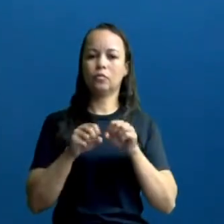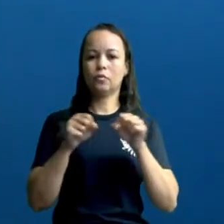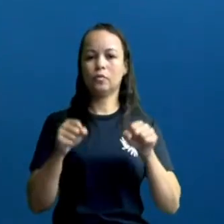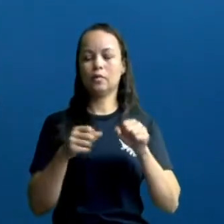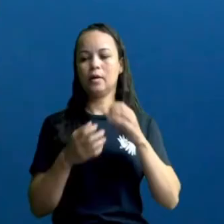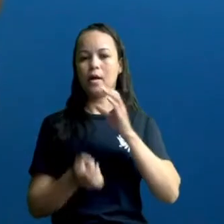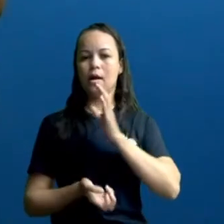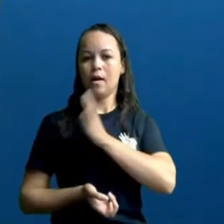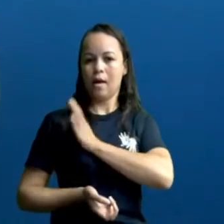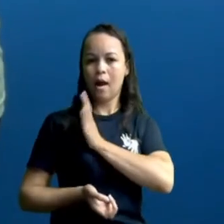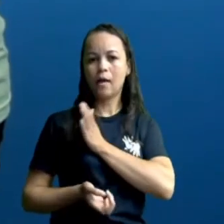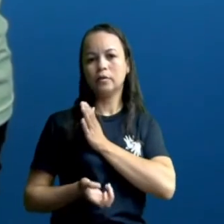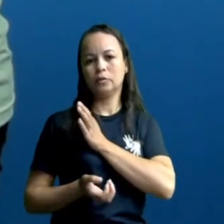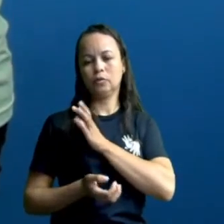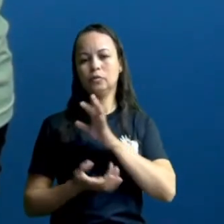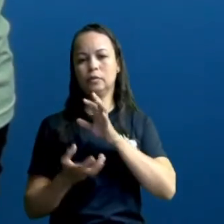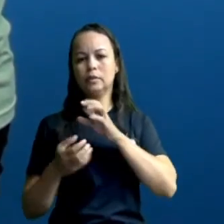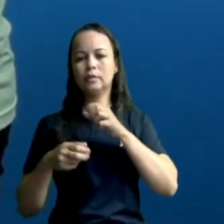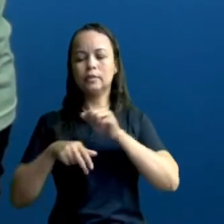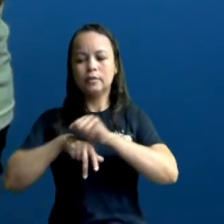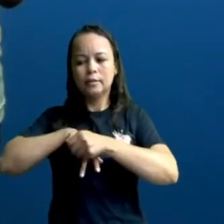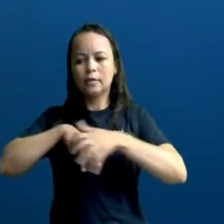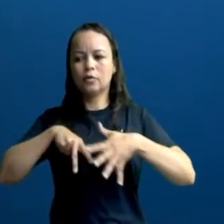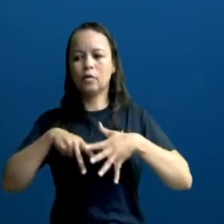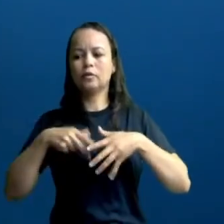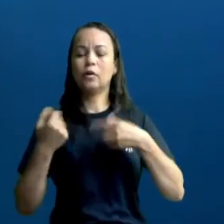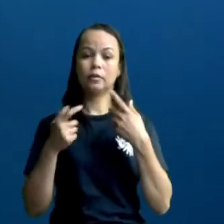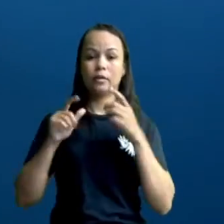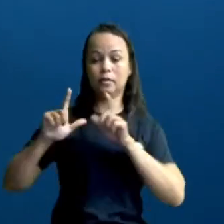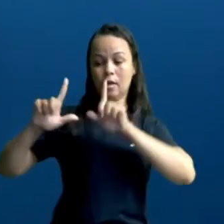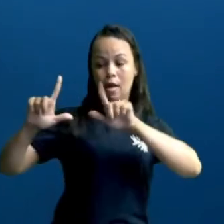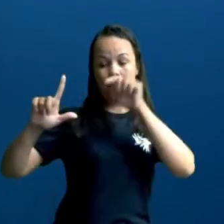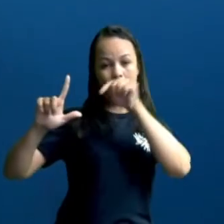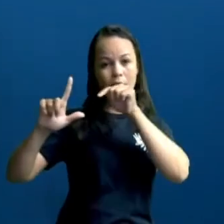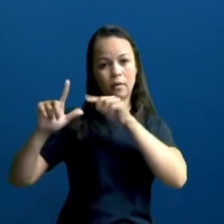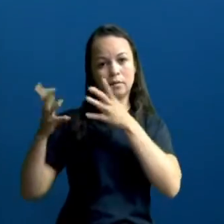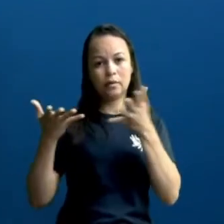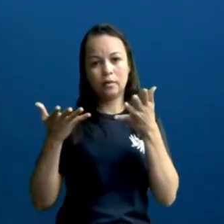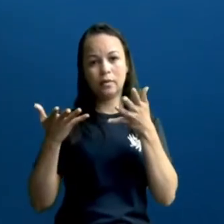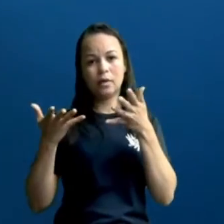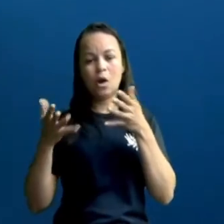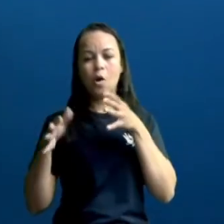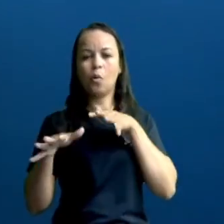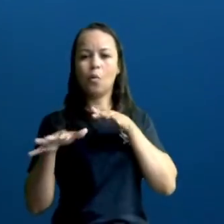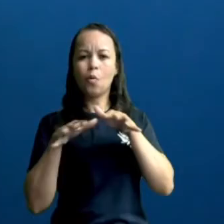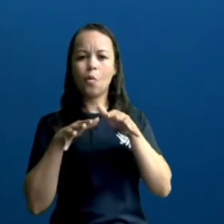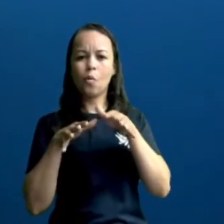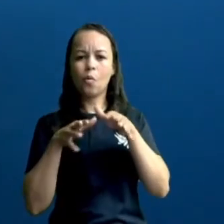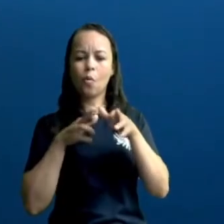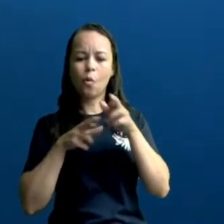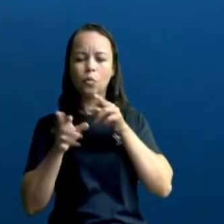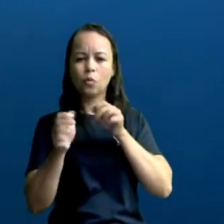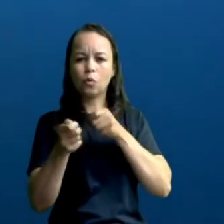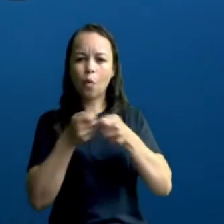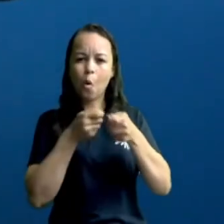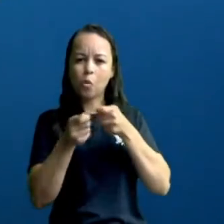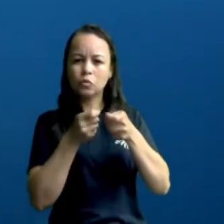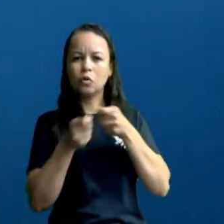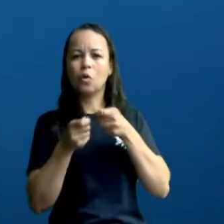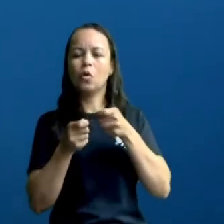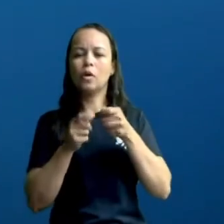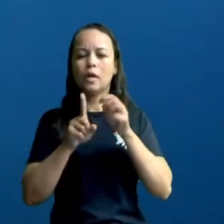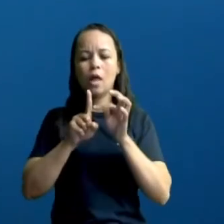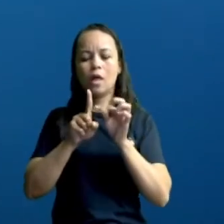cardiocirculatório. Teria também essa função aqui, por incrível que pareça, também manter o chamado controle térmico, manter a nossa